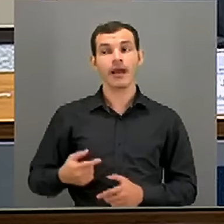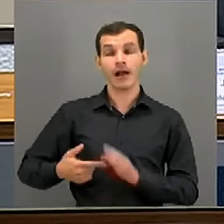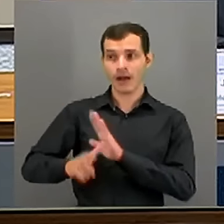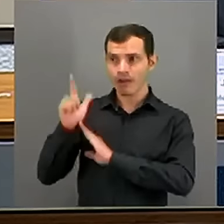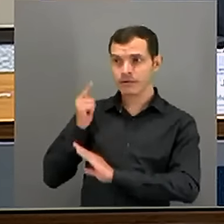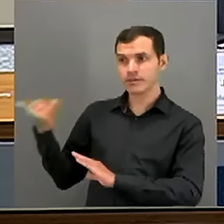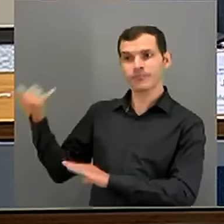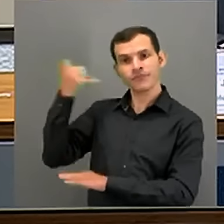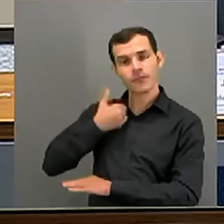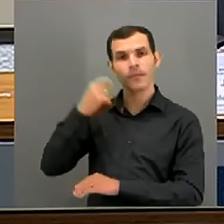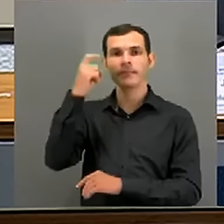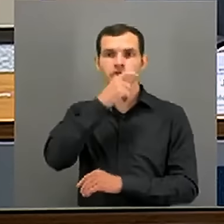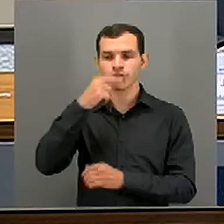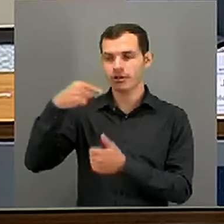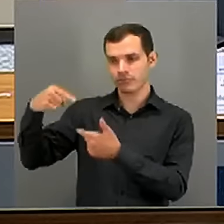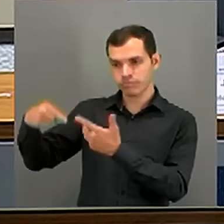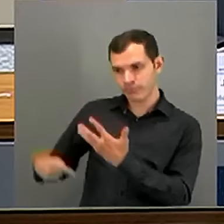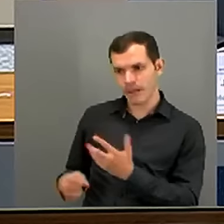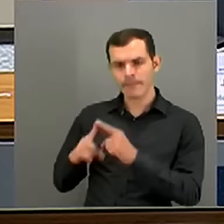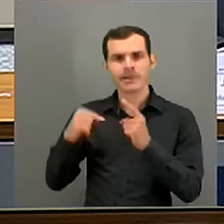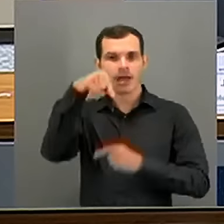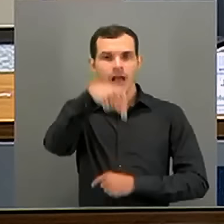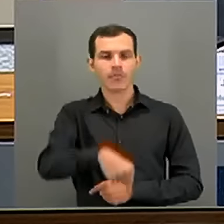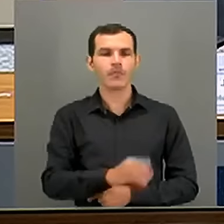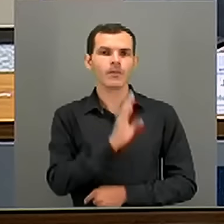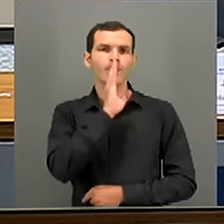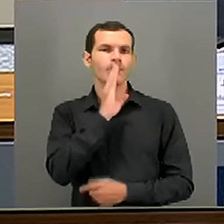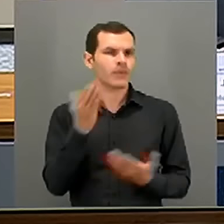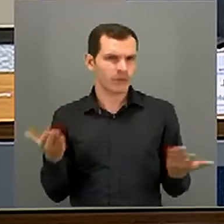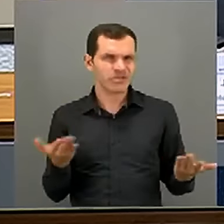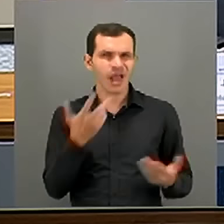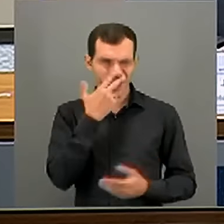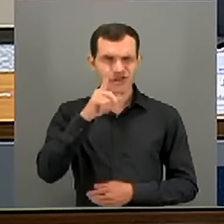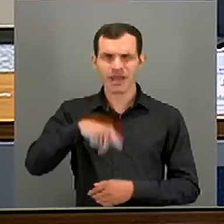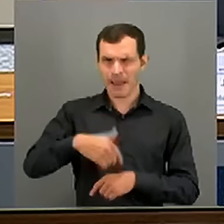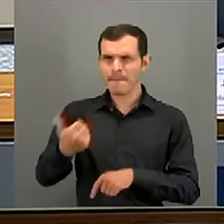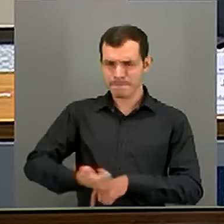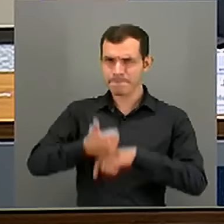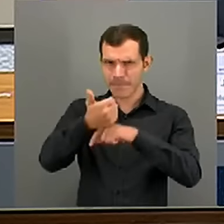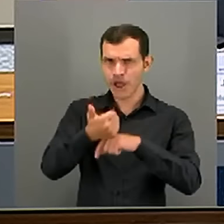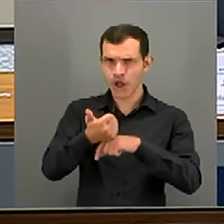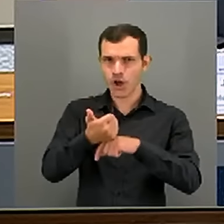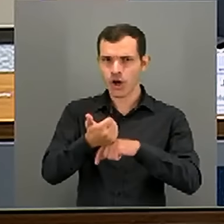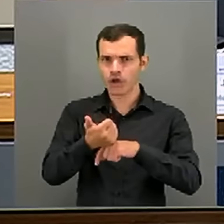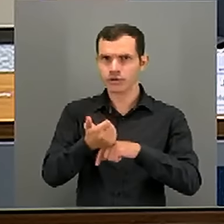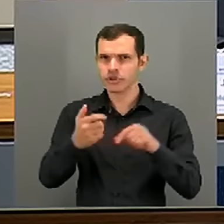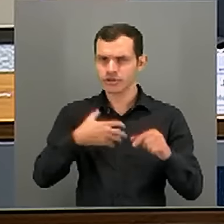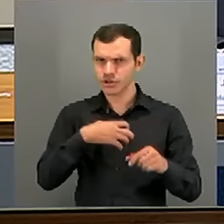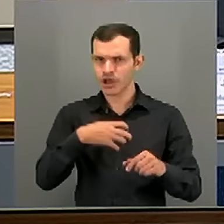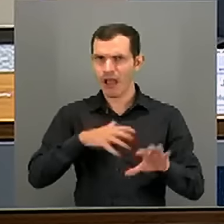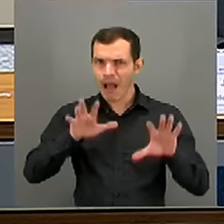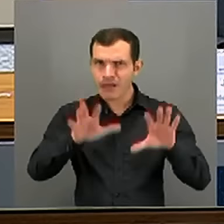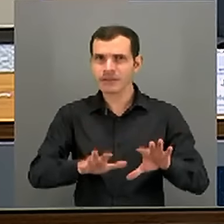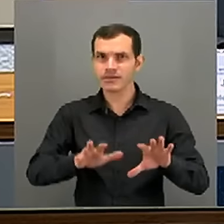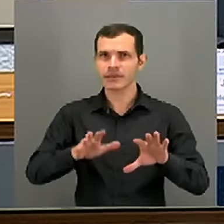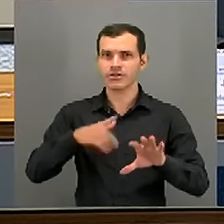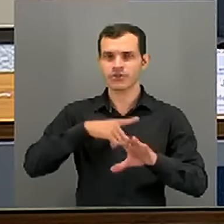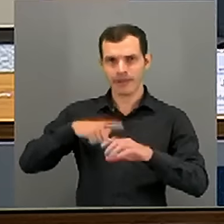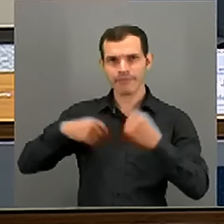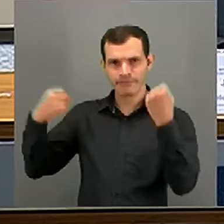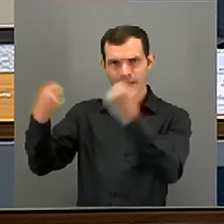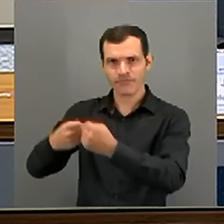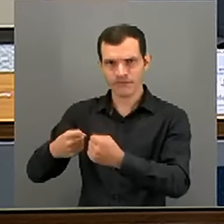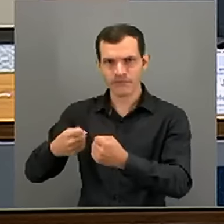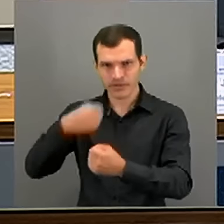mentira. E aqui o senhor prefere ficar em silêncio? O senhor acha que essa é a melhor forma do senhor defender o seu sobrinho? Por orientação